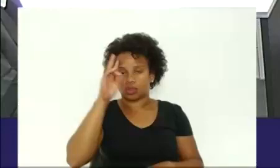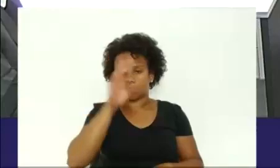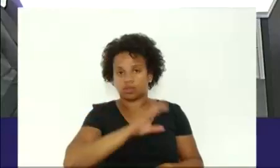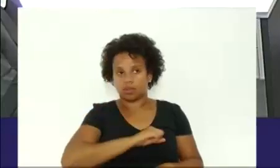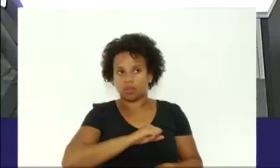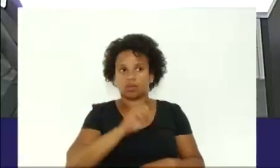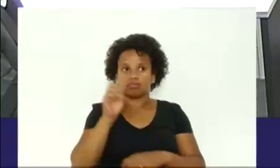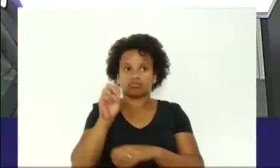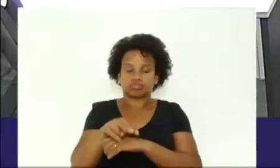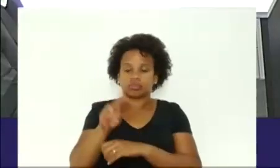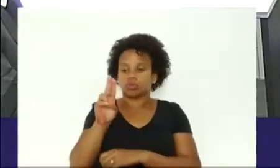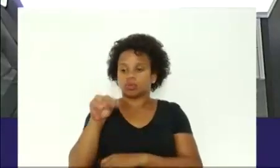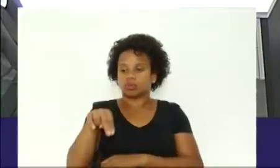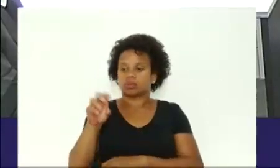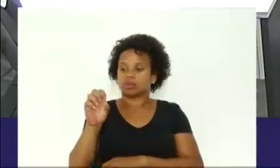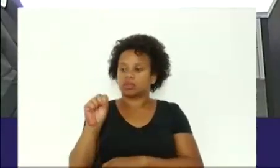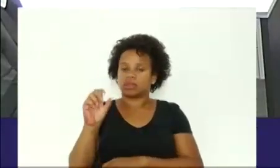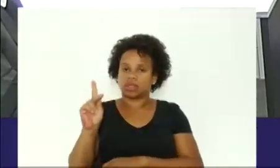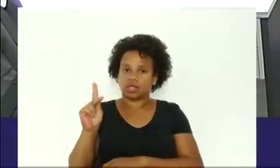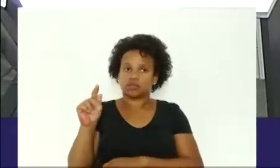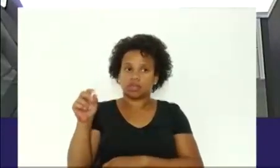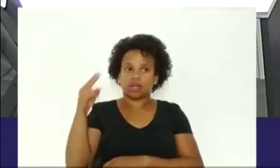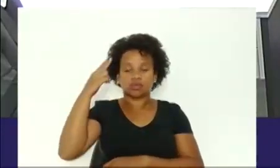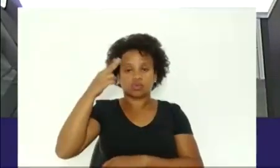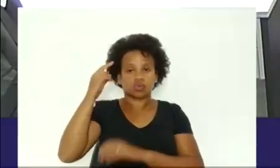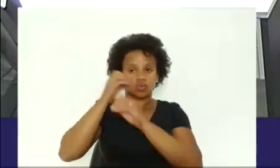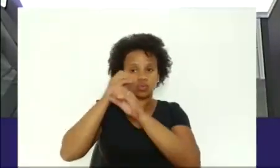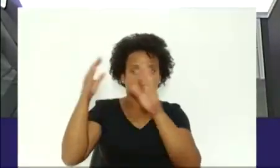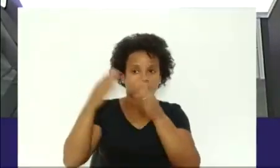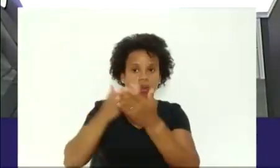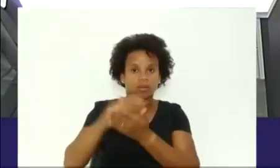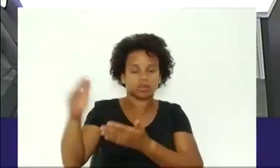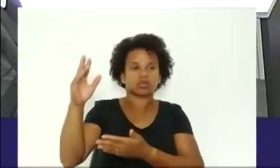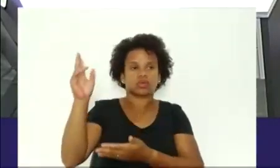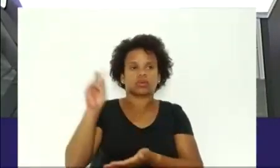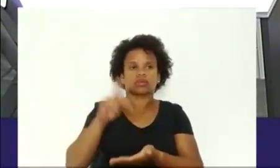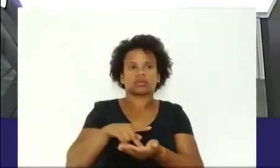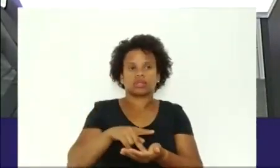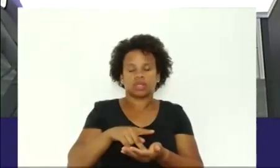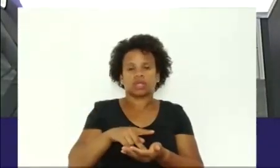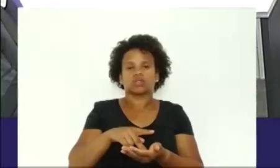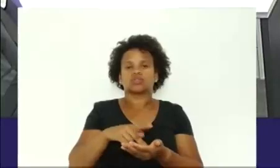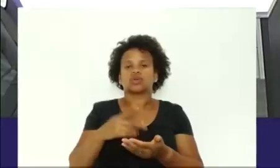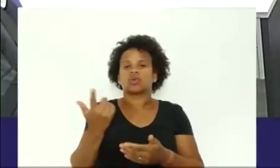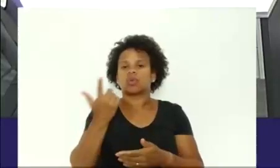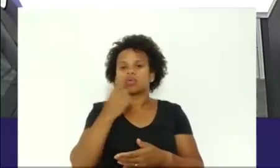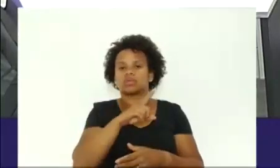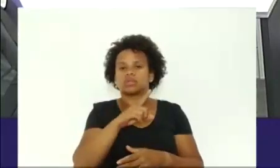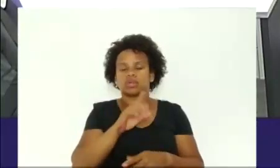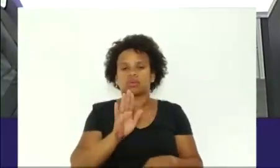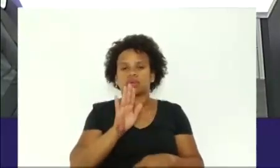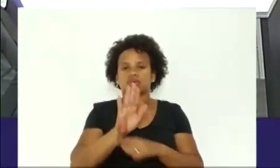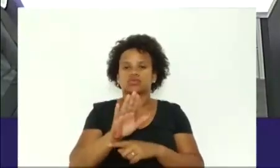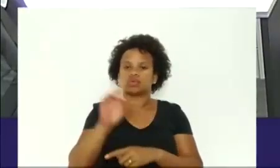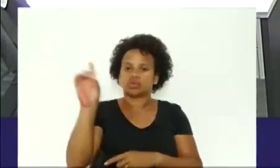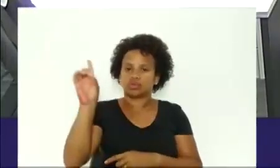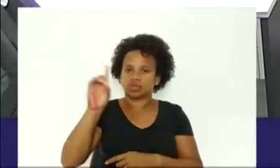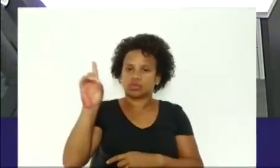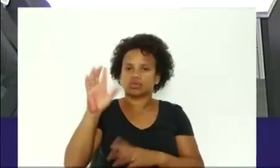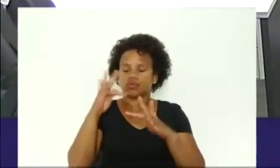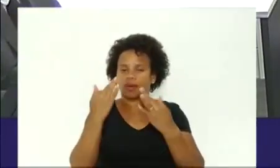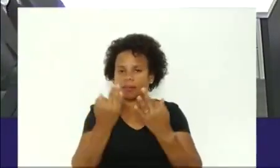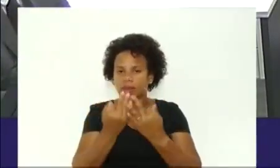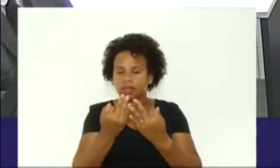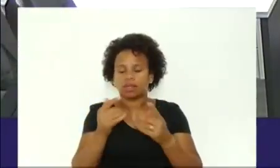Unesp, local onde seu sonho começou a se tornar realidade e se concretizou com a ajuda de Deus, da família e